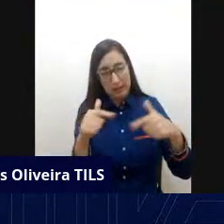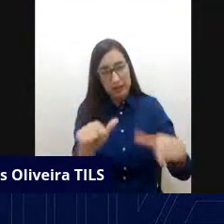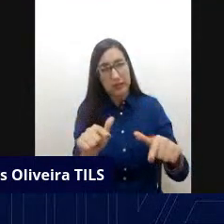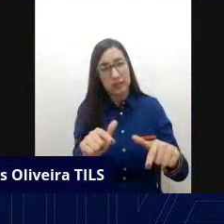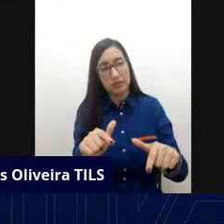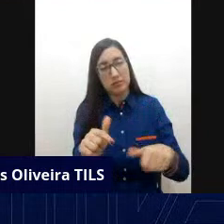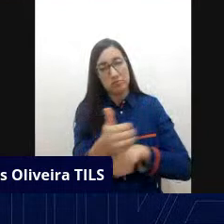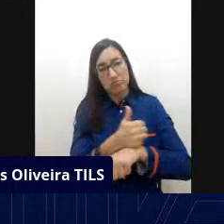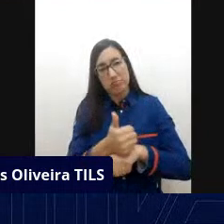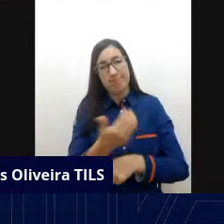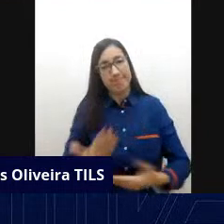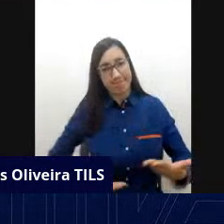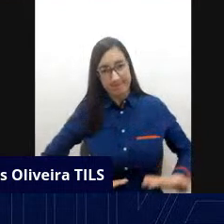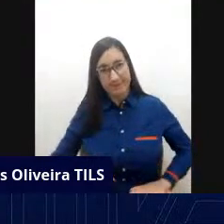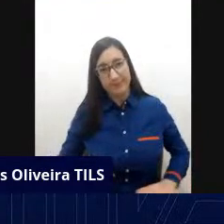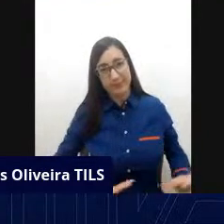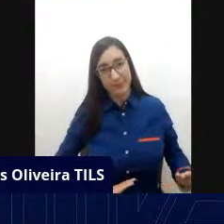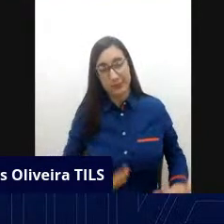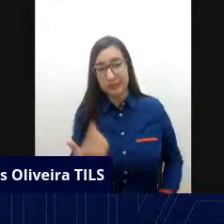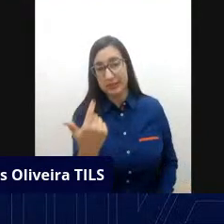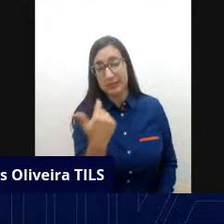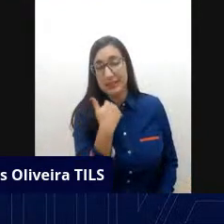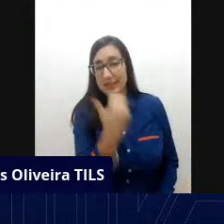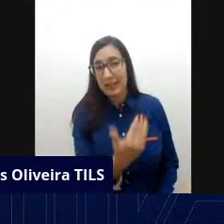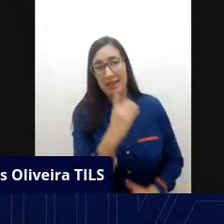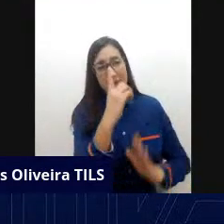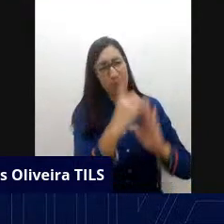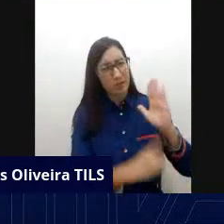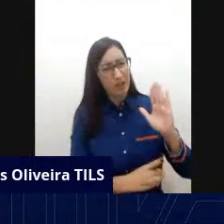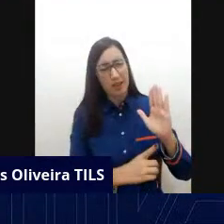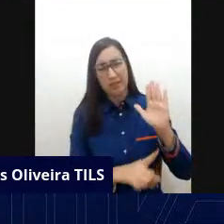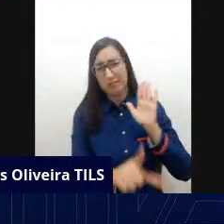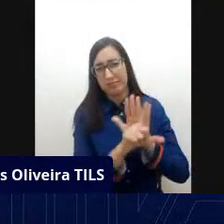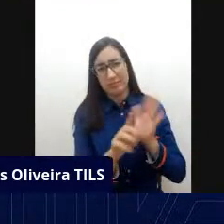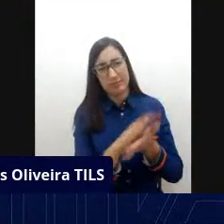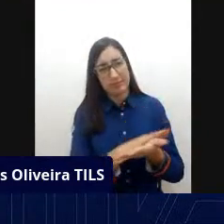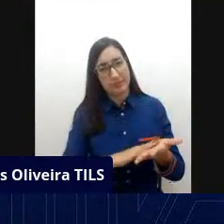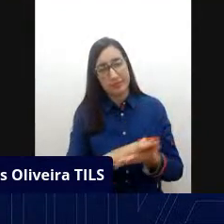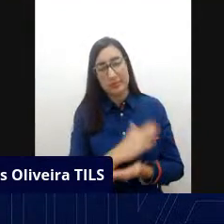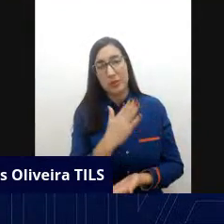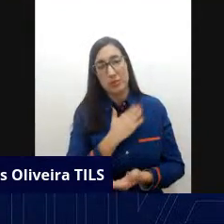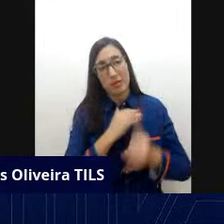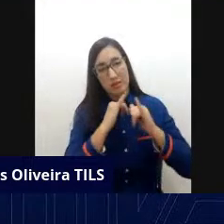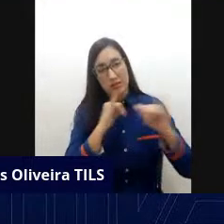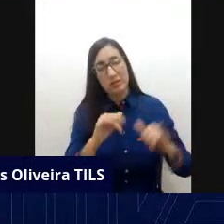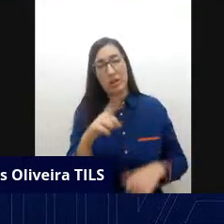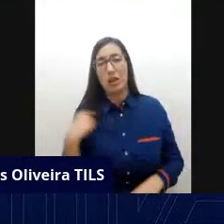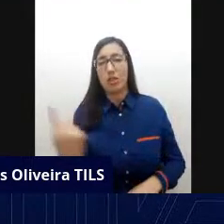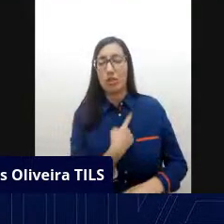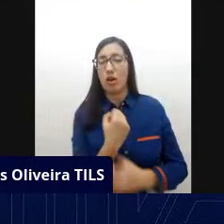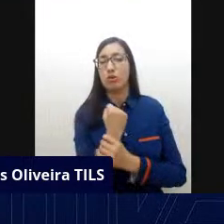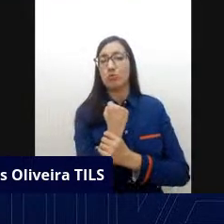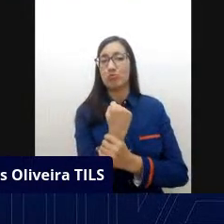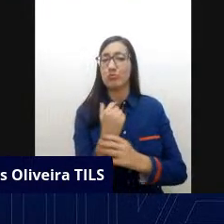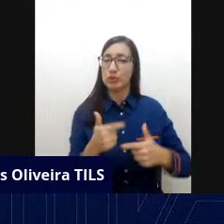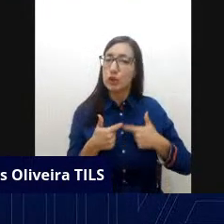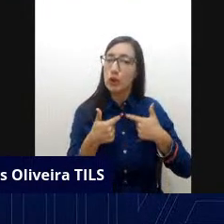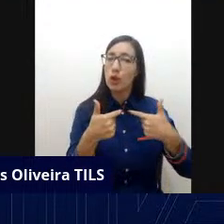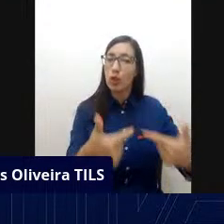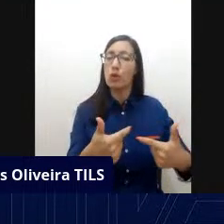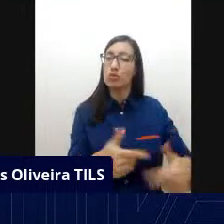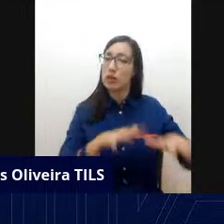os direitos desrespeitados. Então, dizer para essas companheiras que a luta continua firme. Se você me